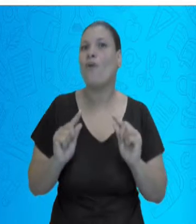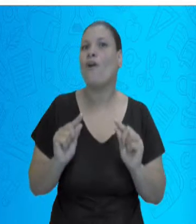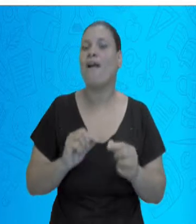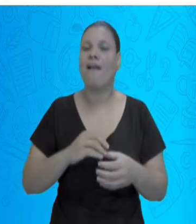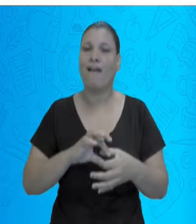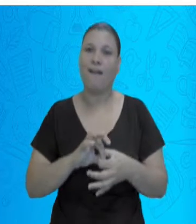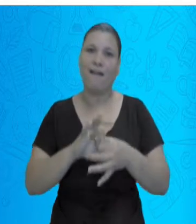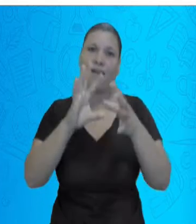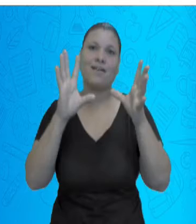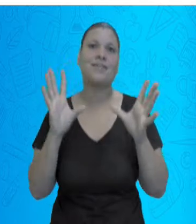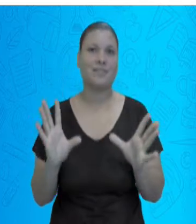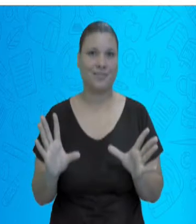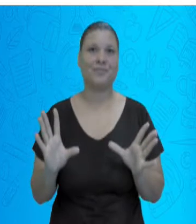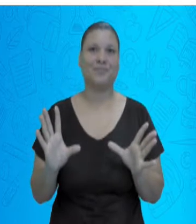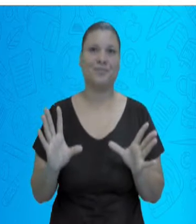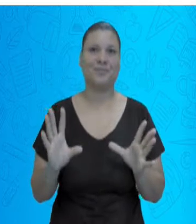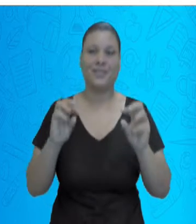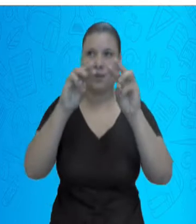esse